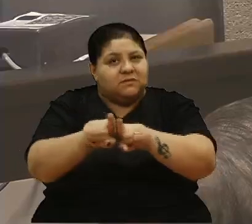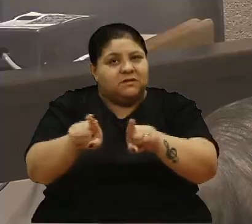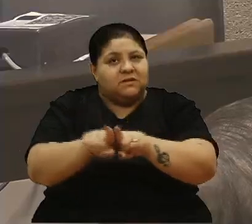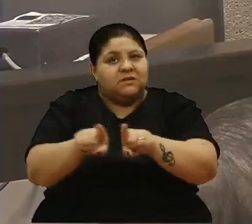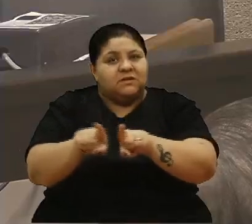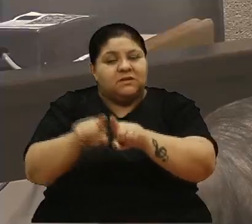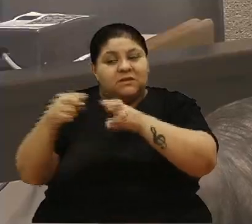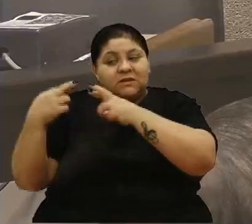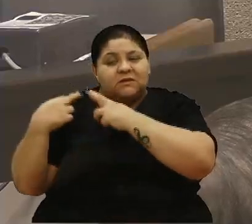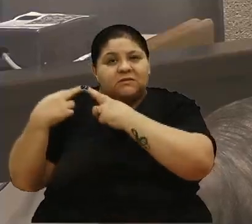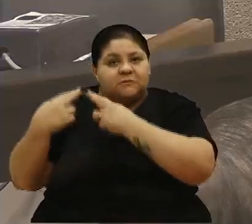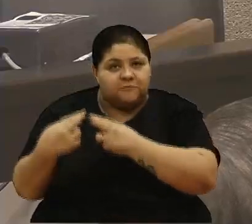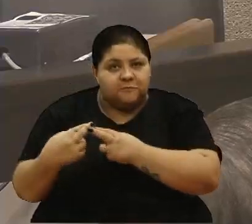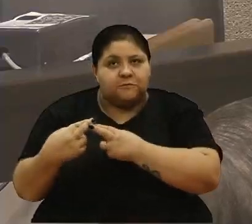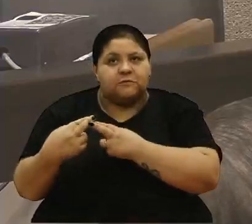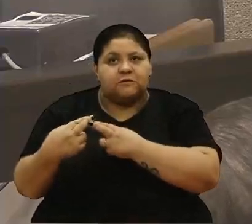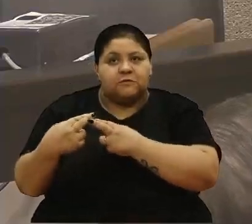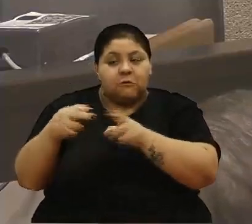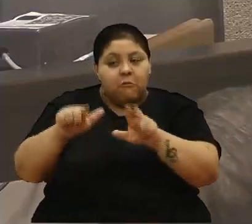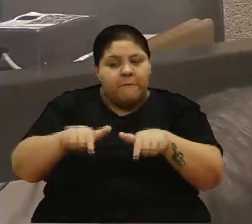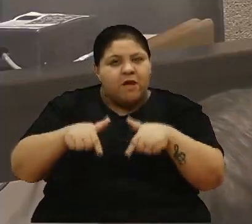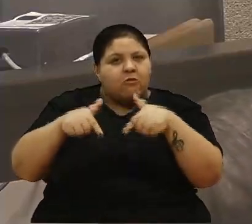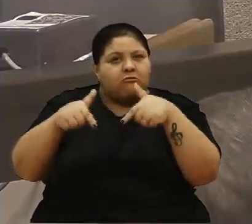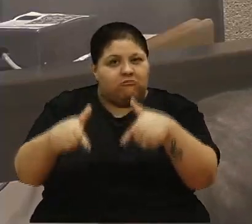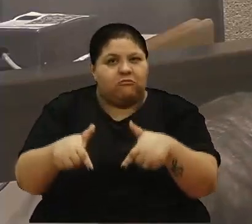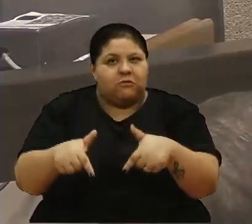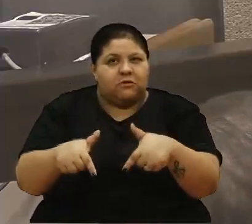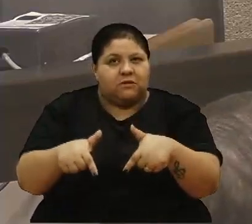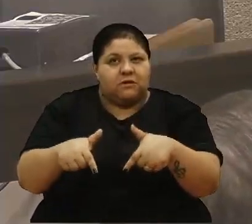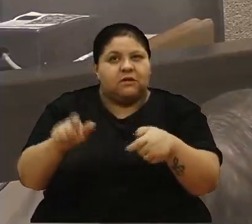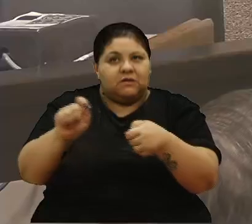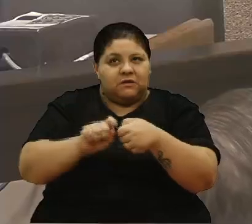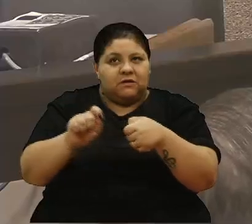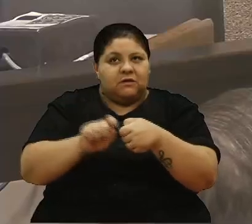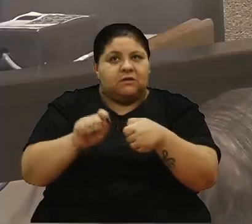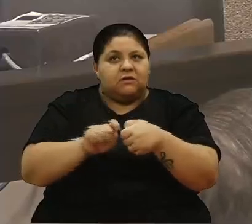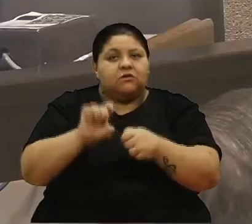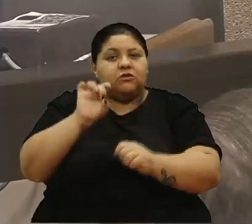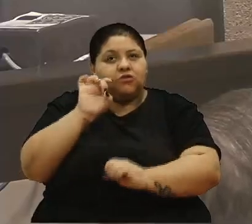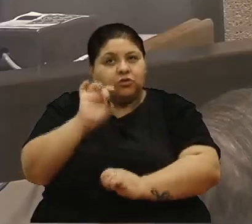a responsabilidade pelos atos que elas cometem. Então,